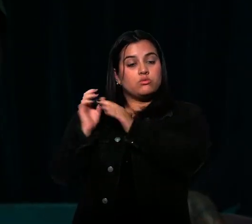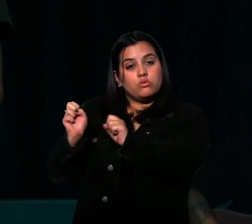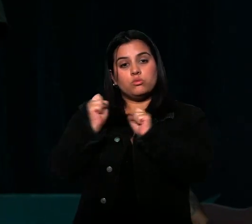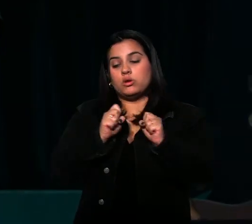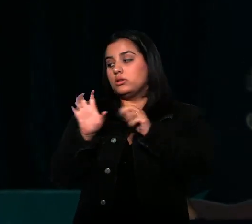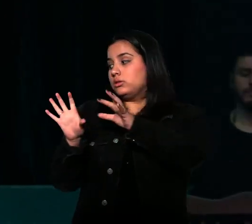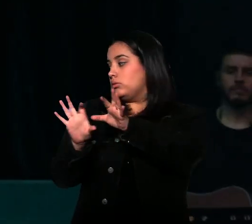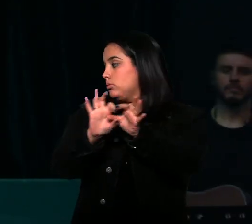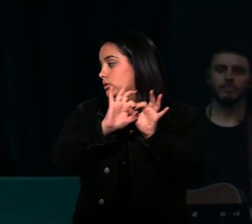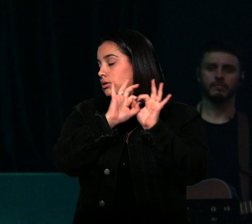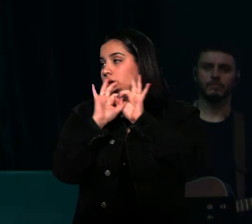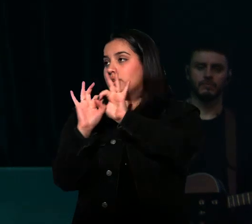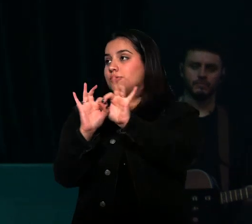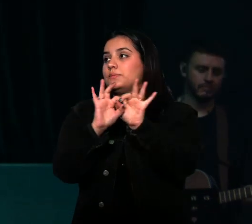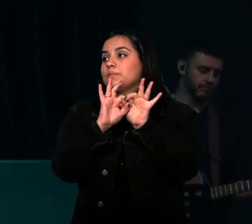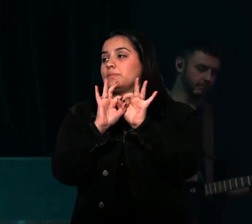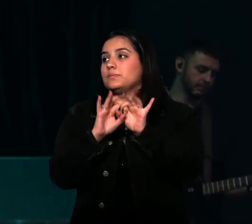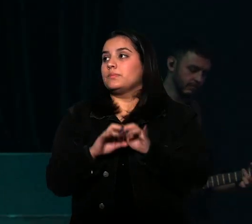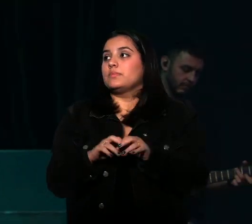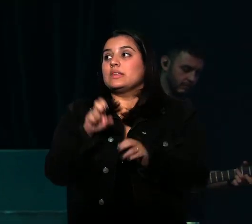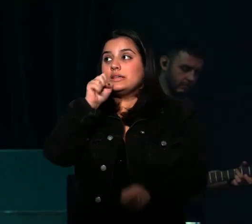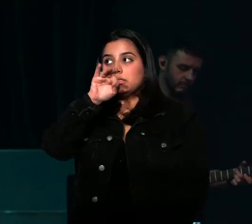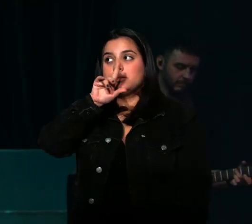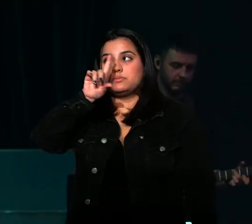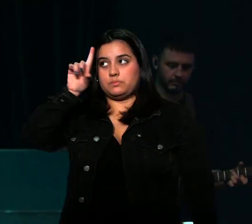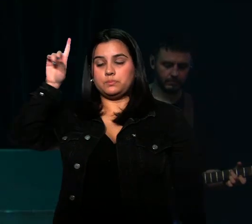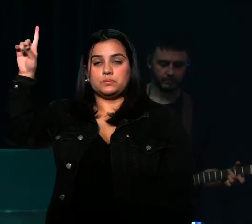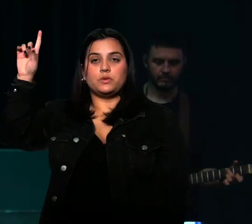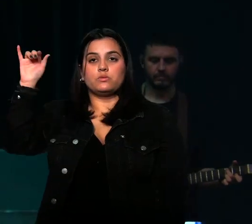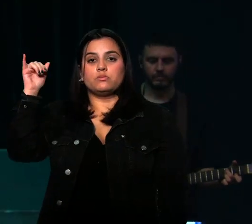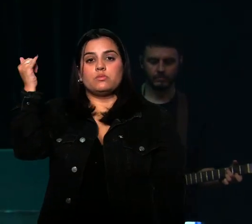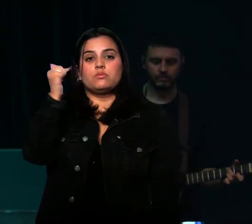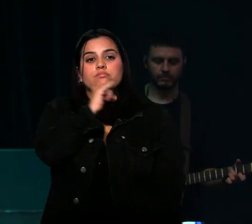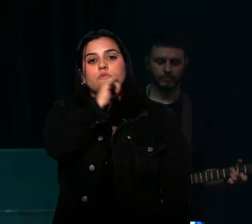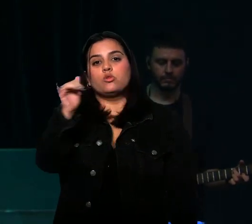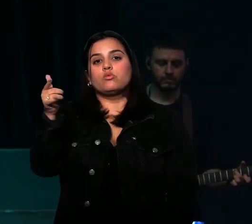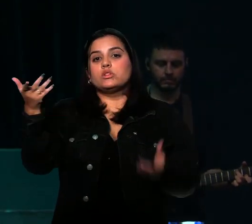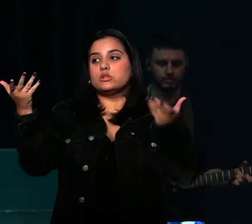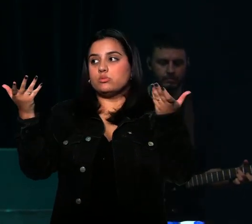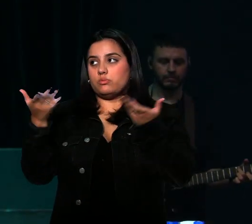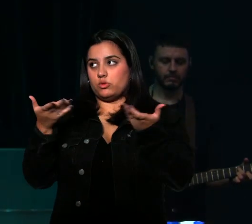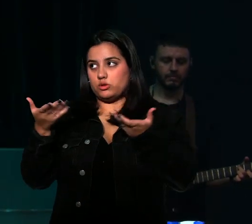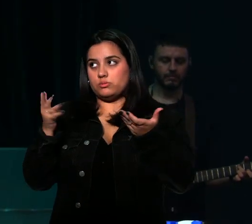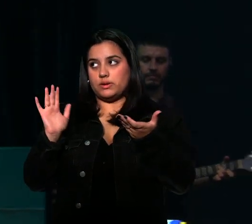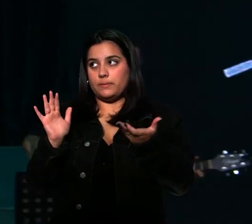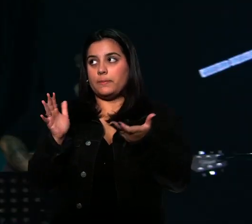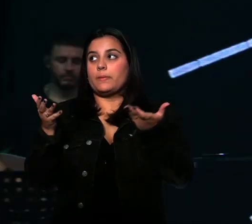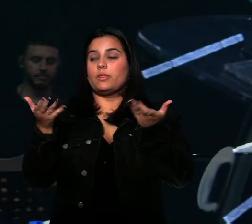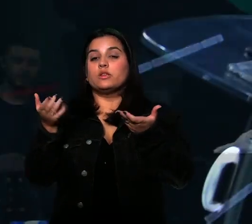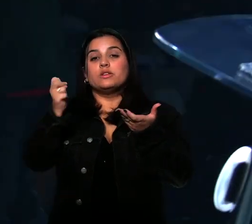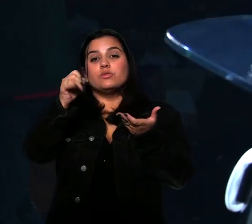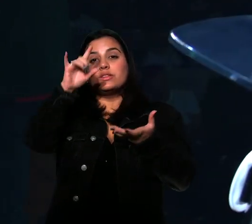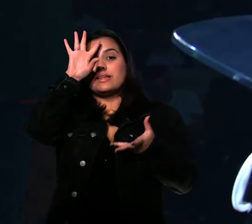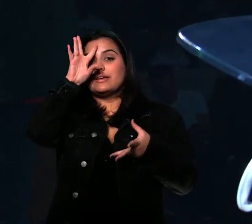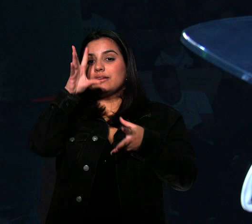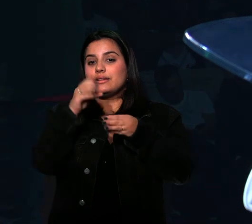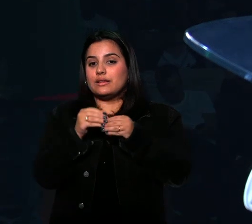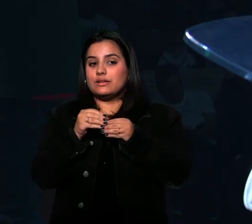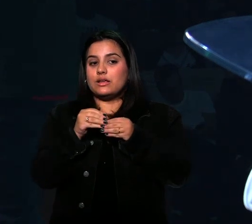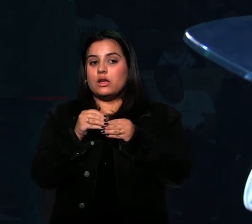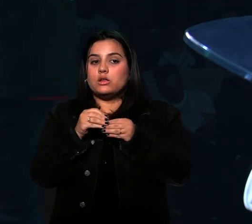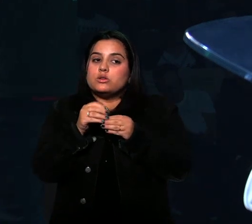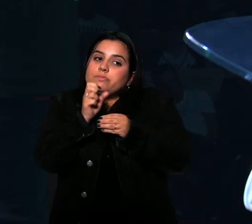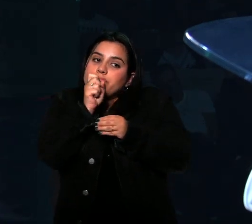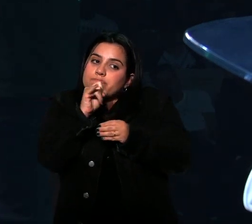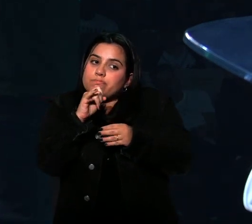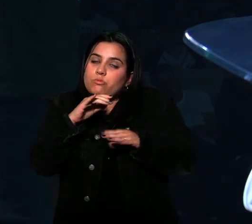fazer no nosso meio. E se Deus falou com você hoje de uma maneira especial, que você está entendendo que em algum momento da